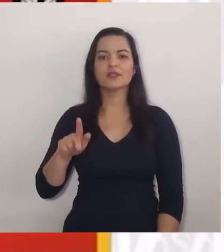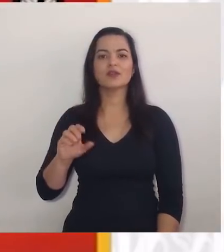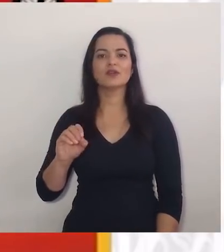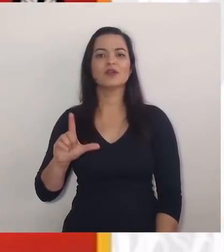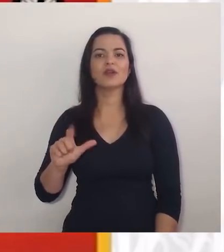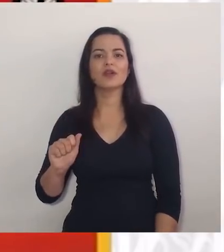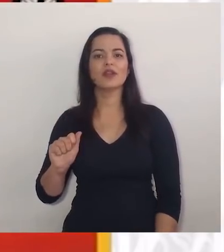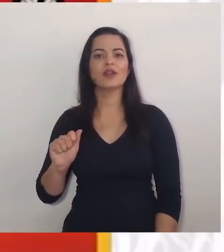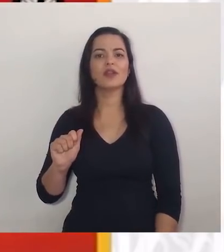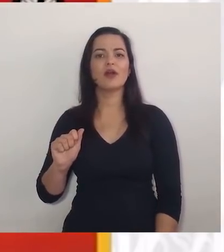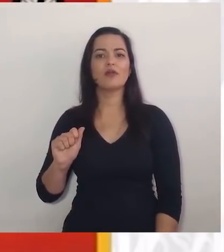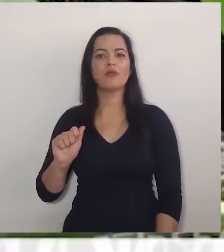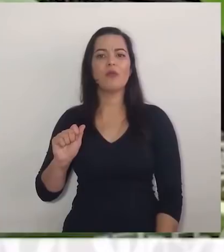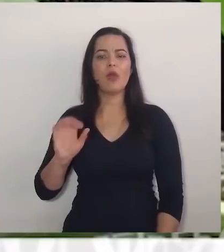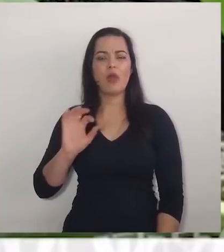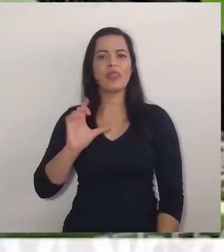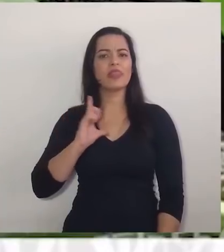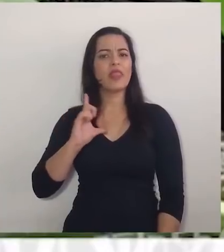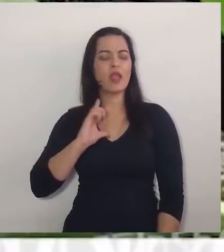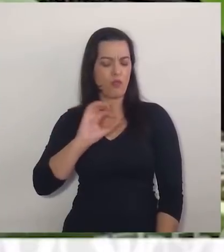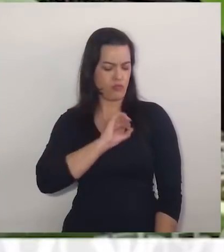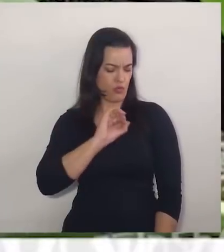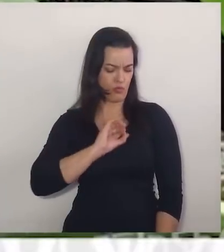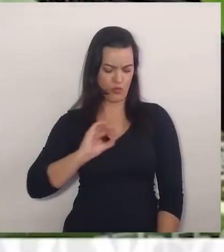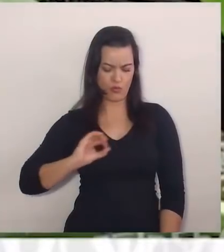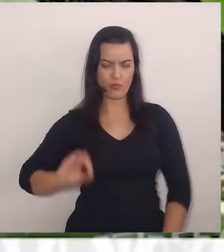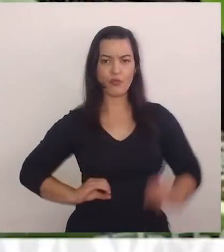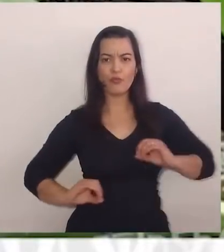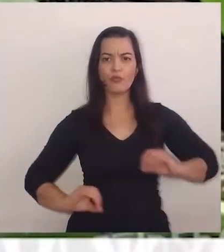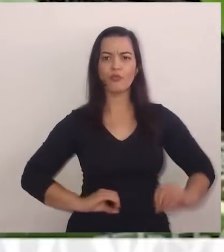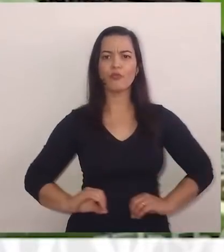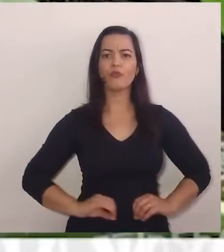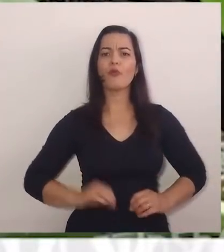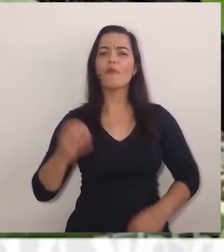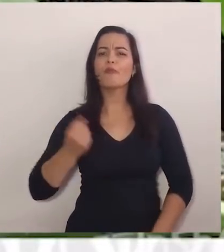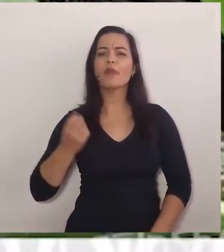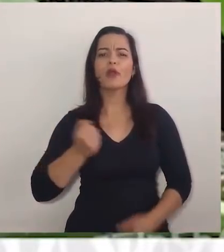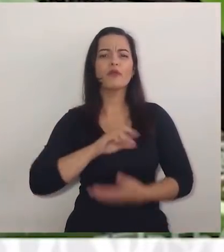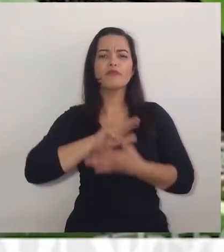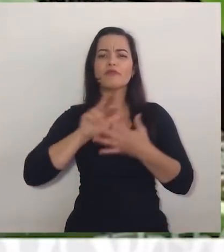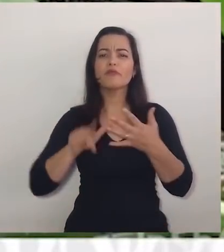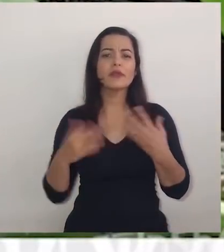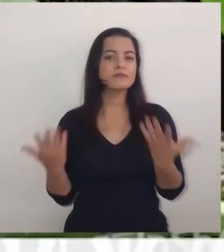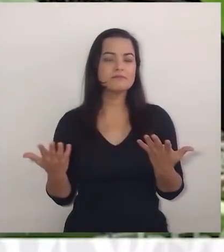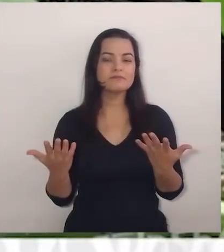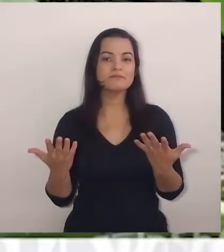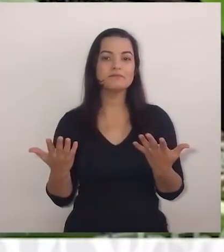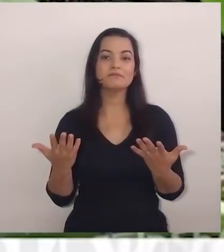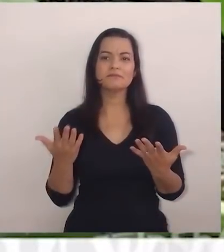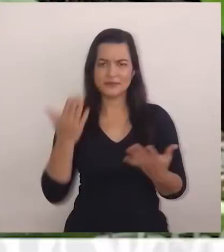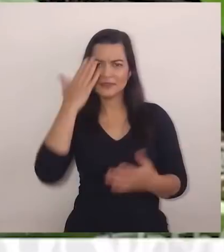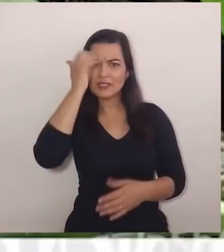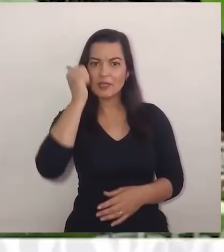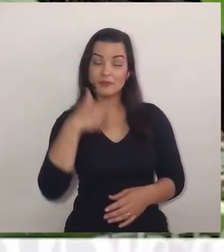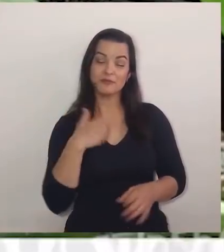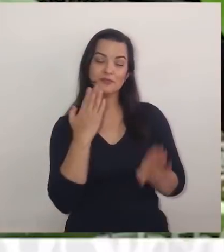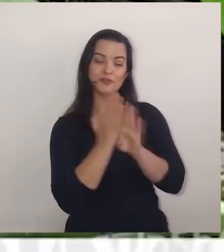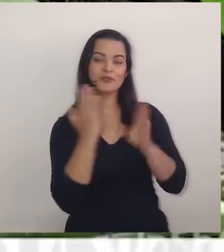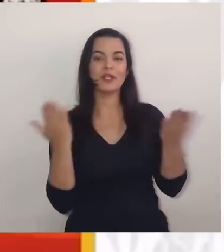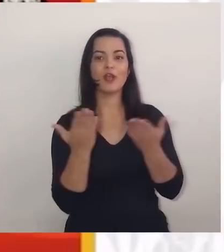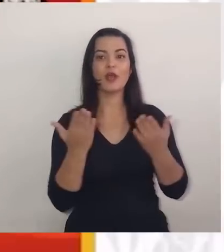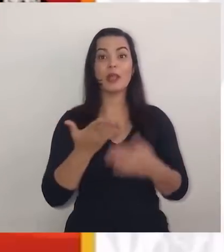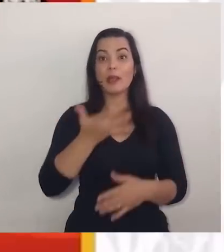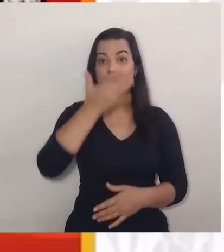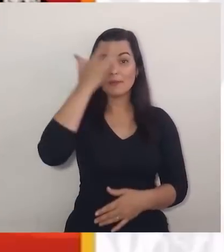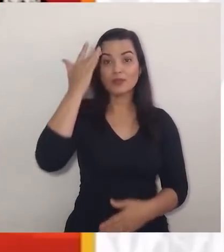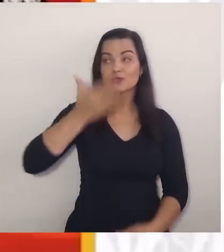Você sabe me dizer? Eu vou descobrir agora com essa lenda. Os mais antigos contam